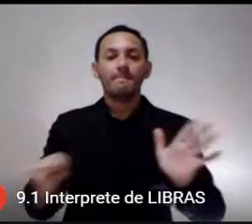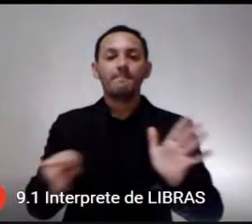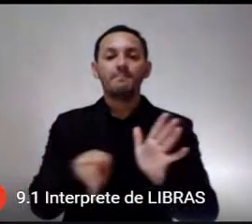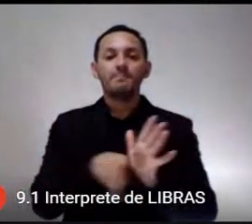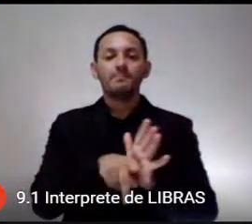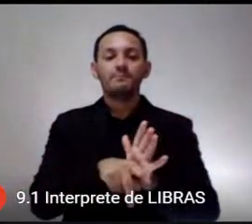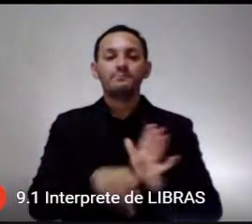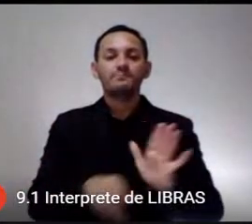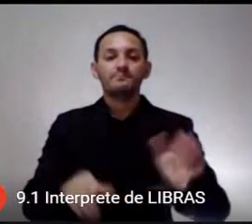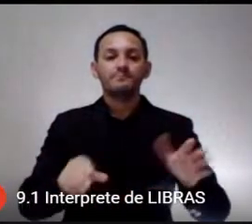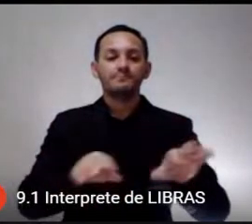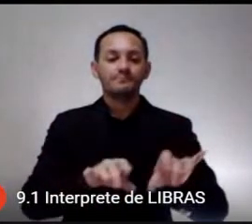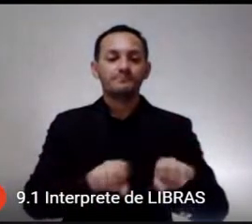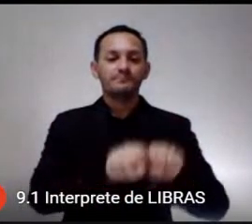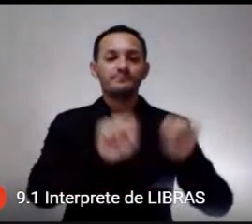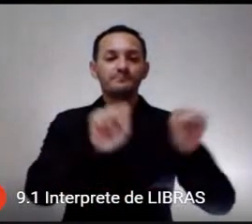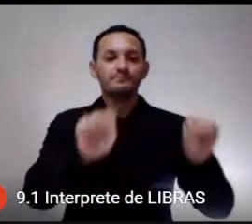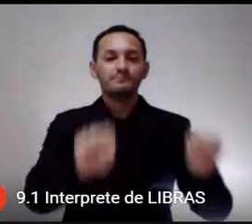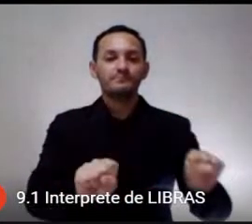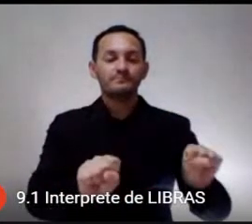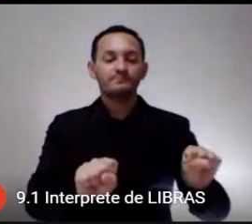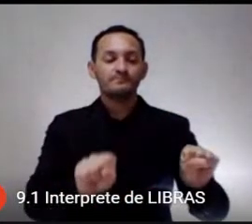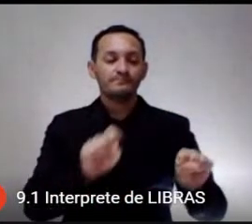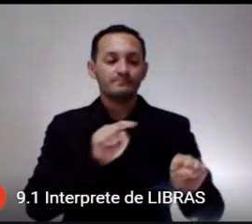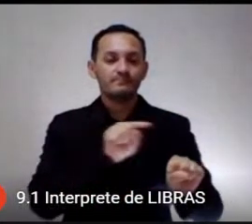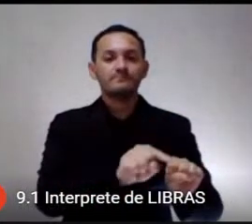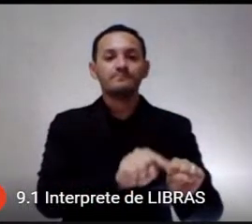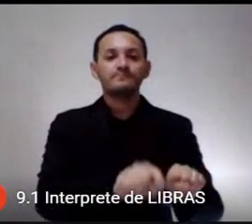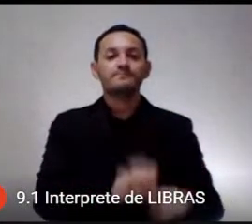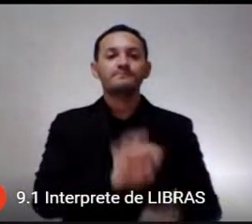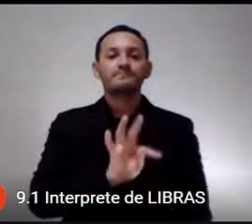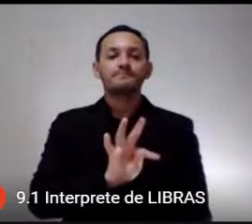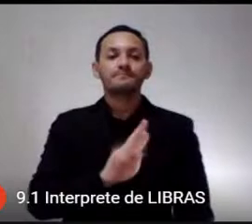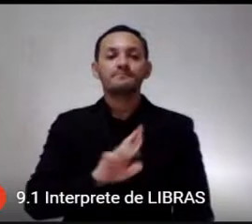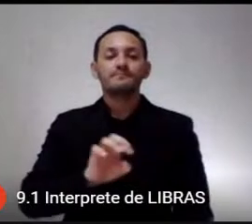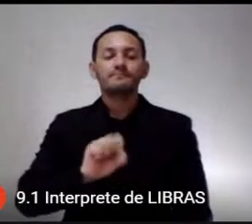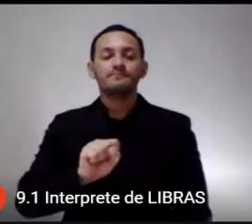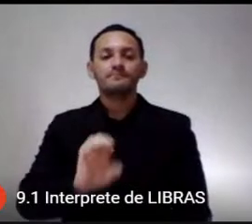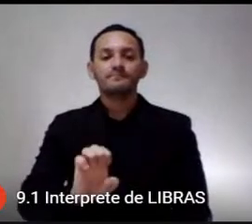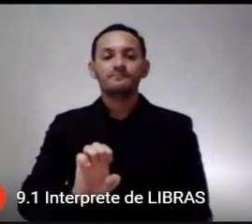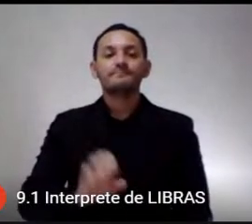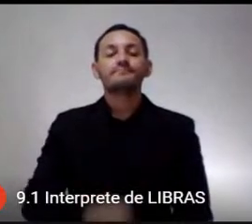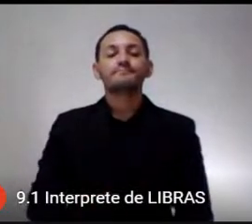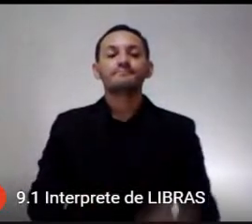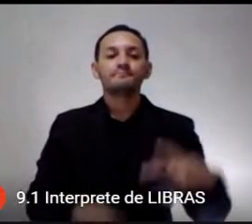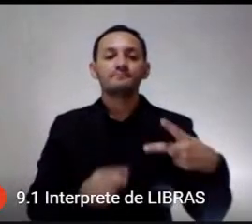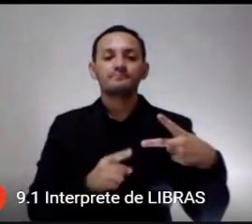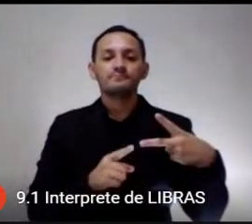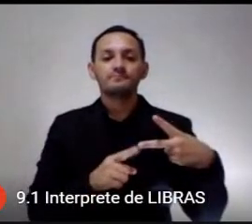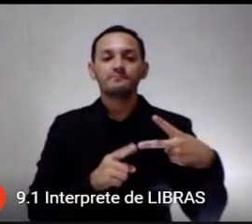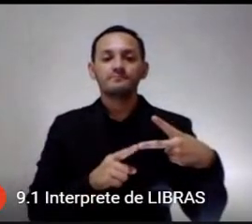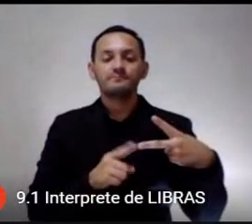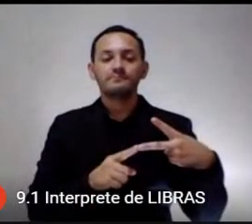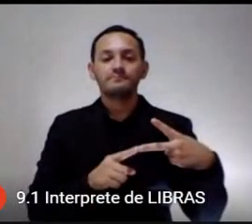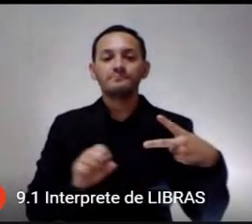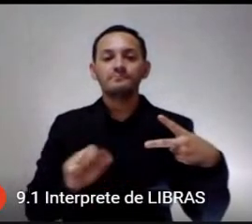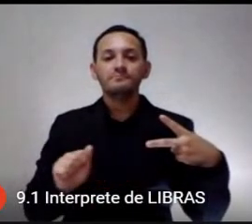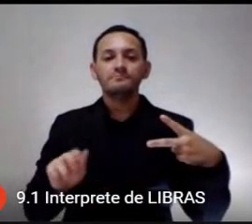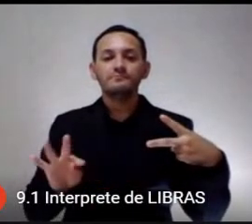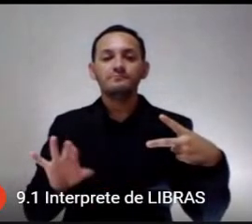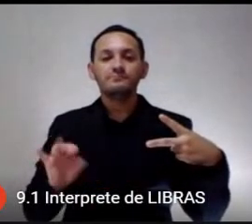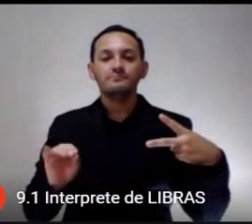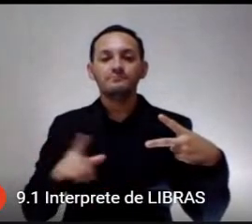no sistema filha, conforme a súmula 20 do TSE. 2. Compulsando os autos, constato